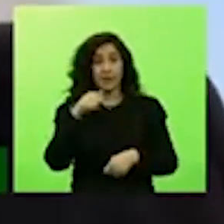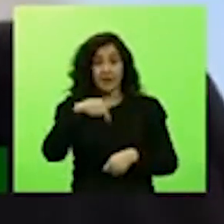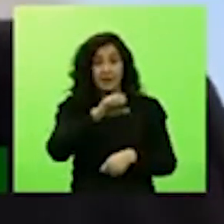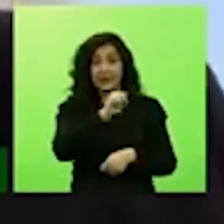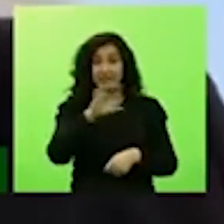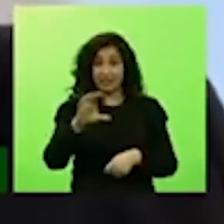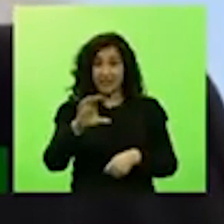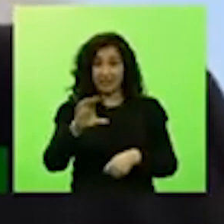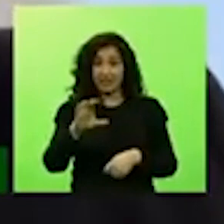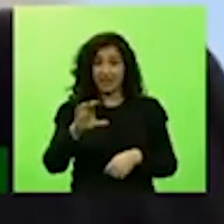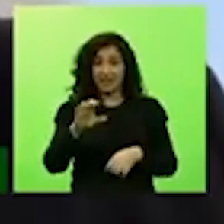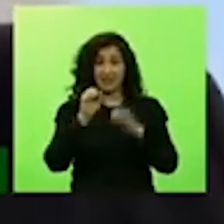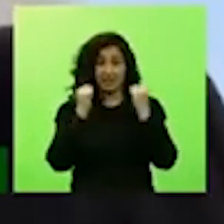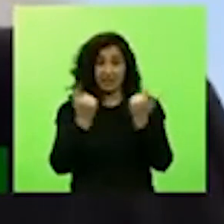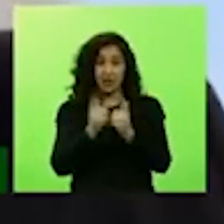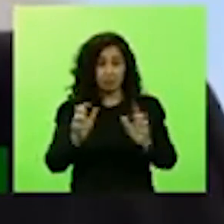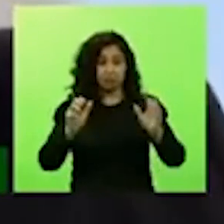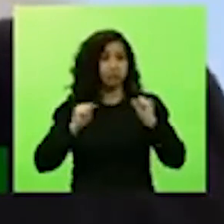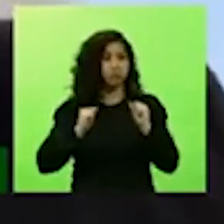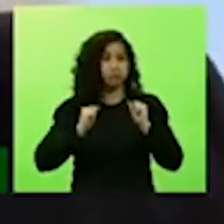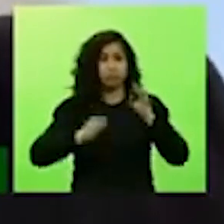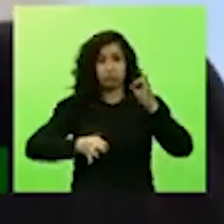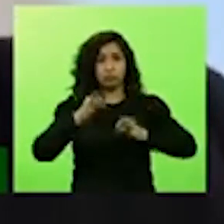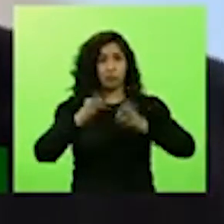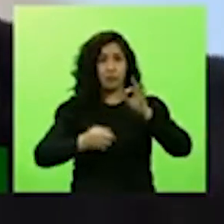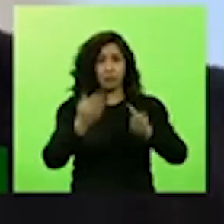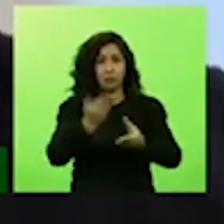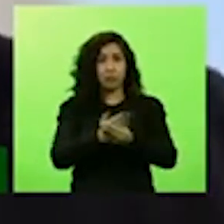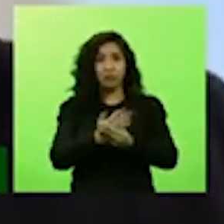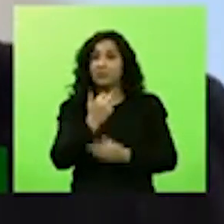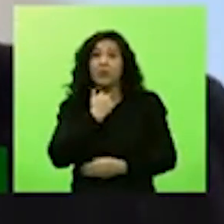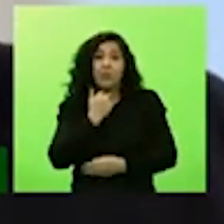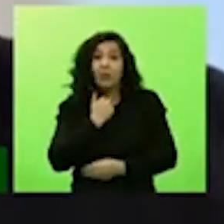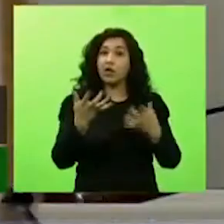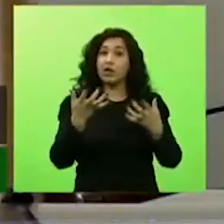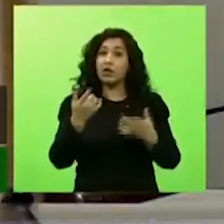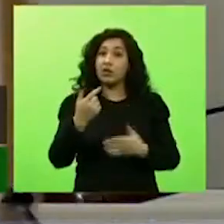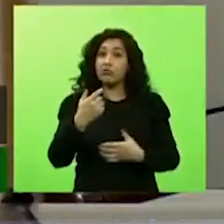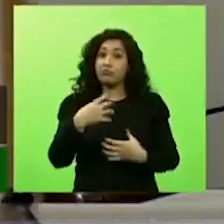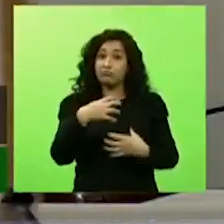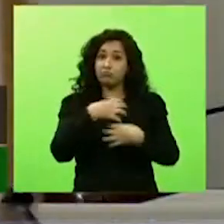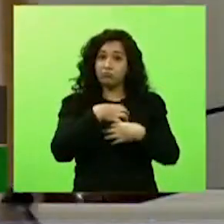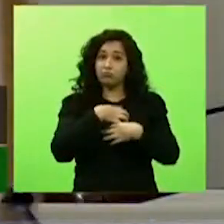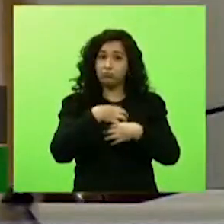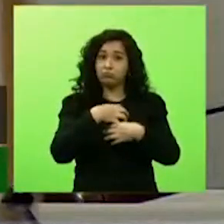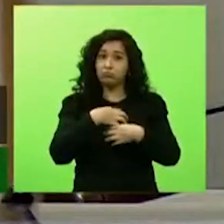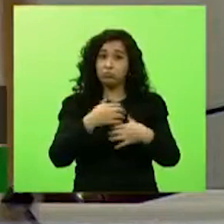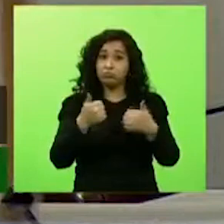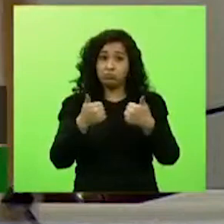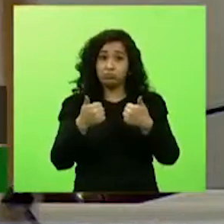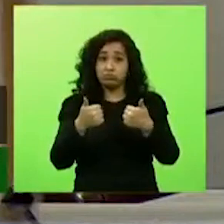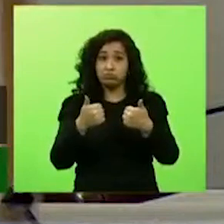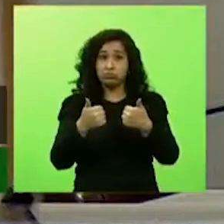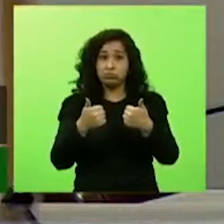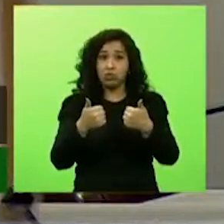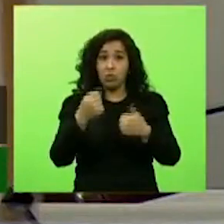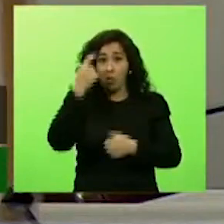omissa no julgamento de todo esse processo, em especial nessa fase inicial. Ele é um homem de boas